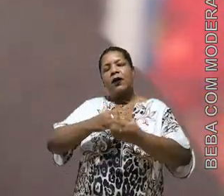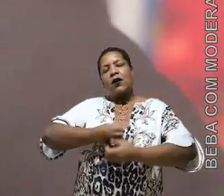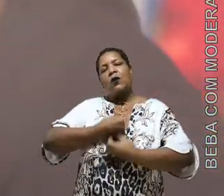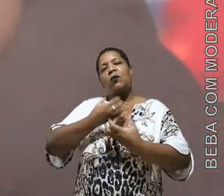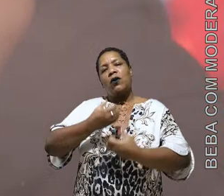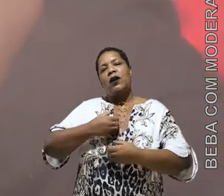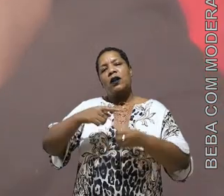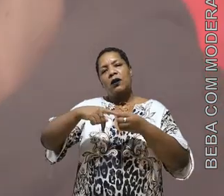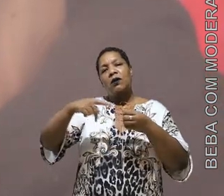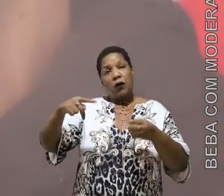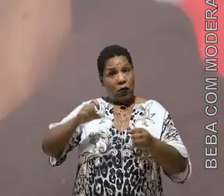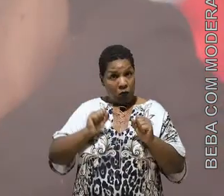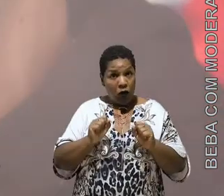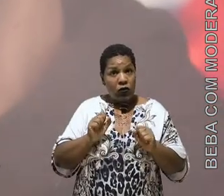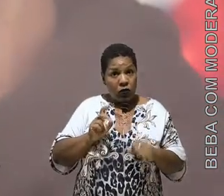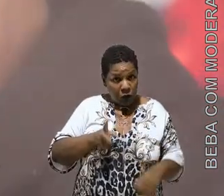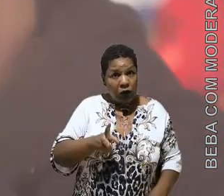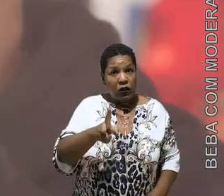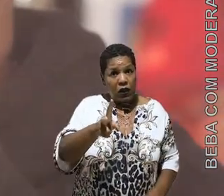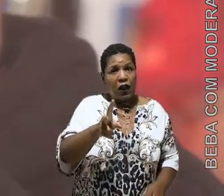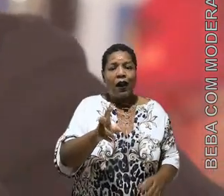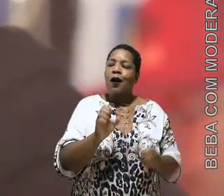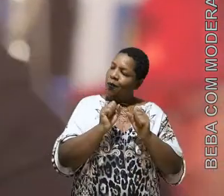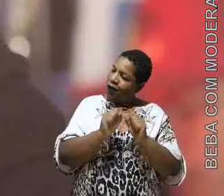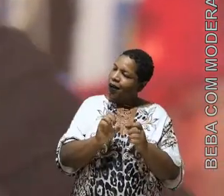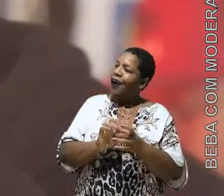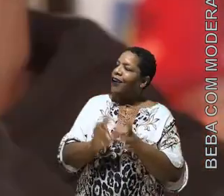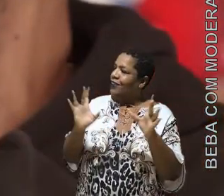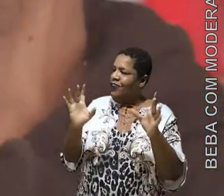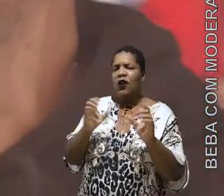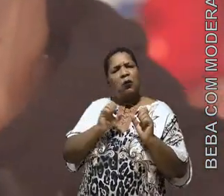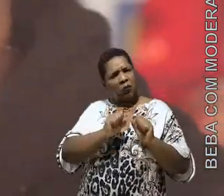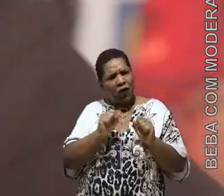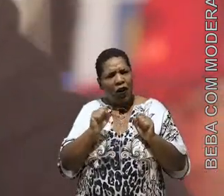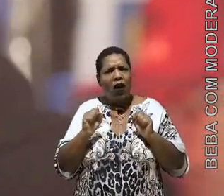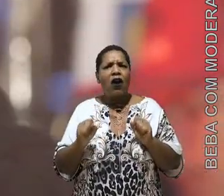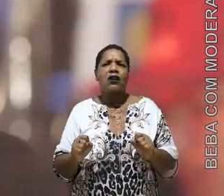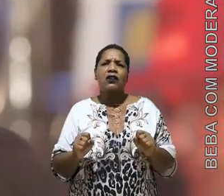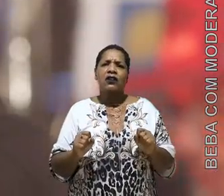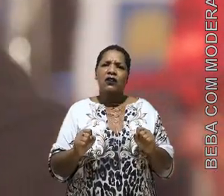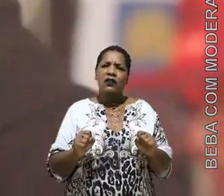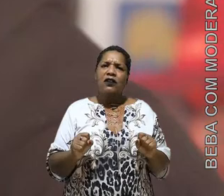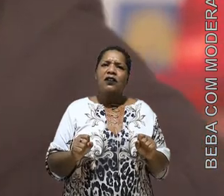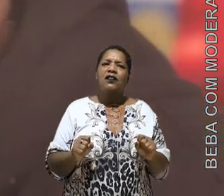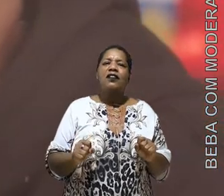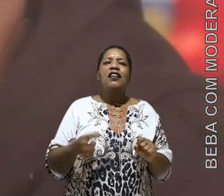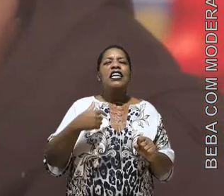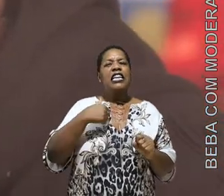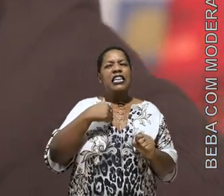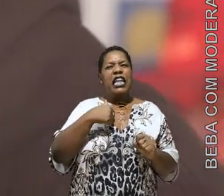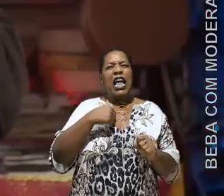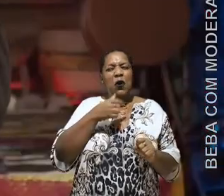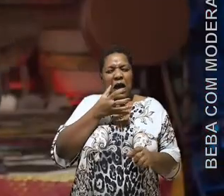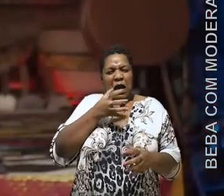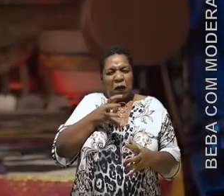pelo poeta Periferia posso prosseguir pote posso